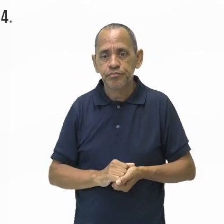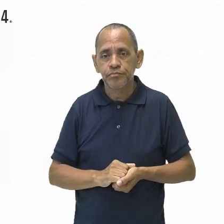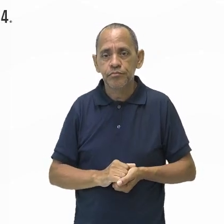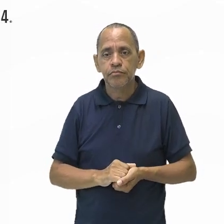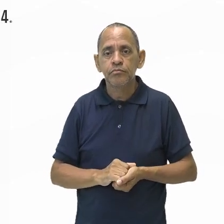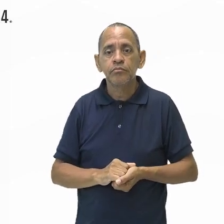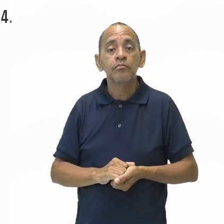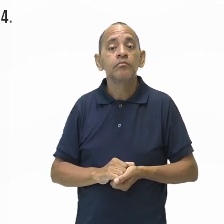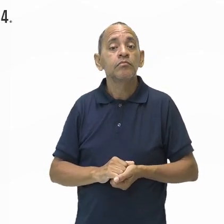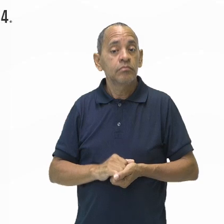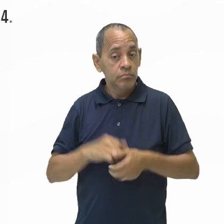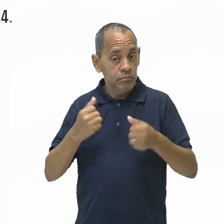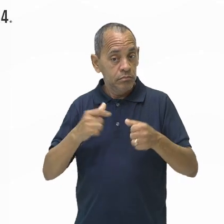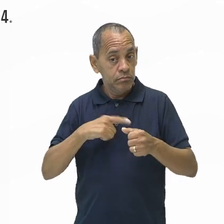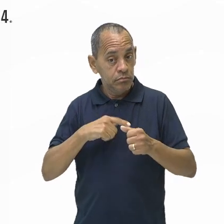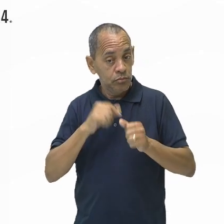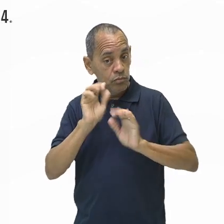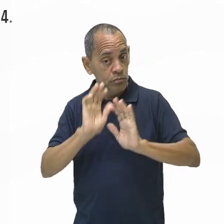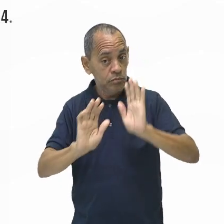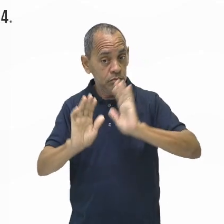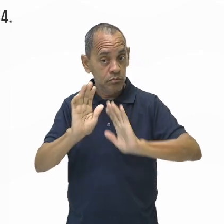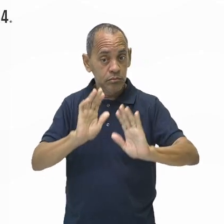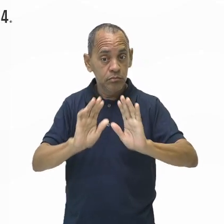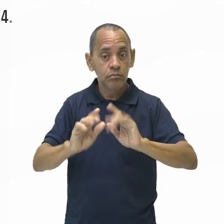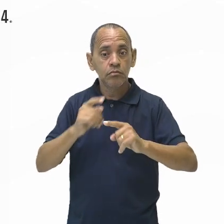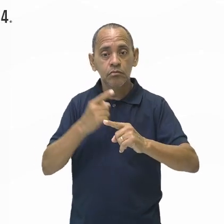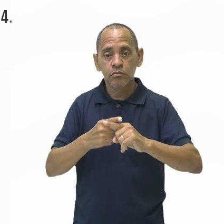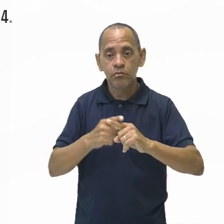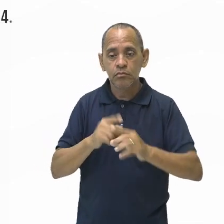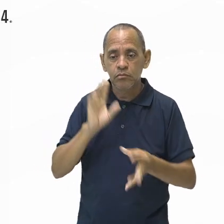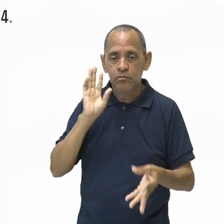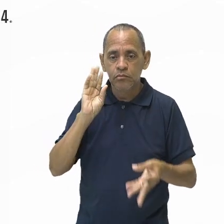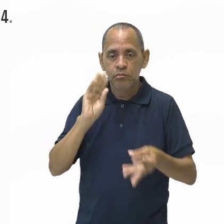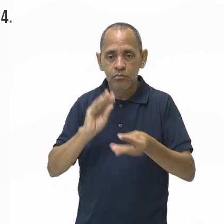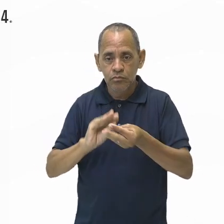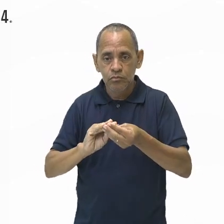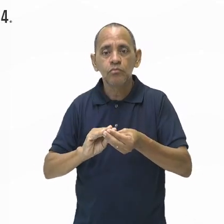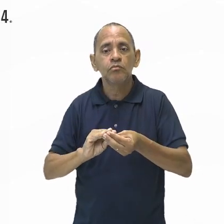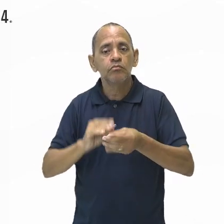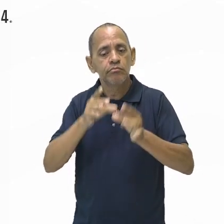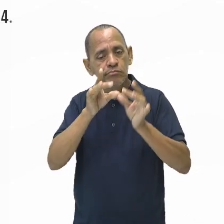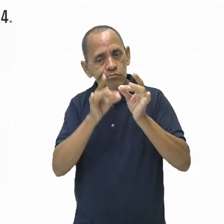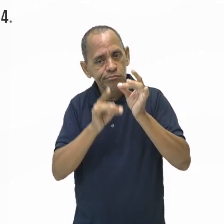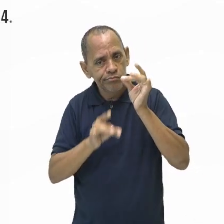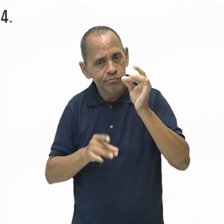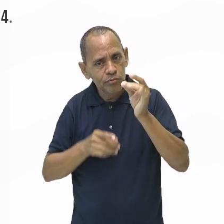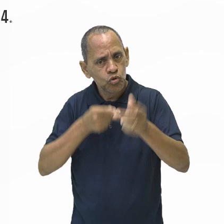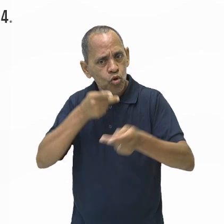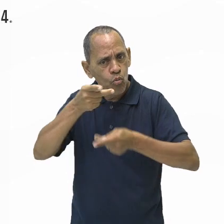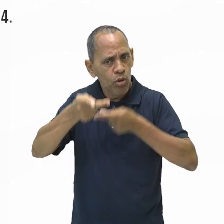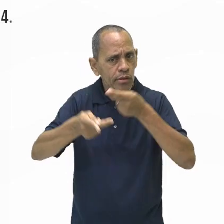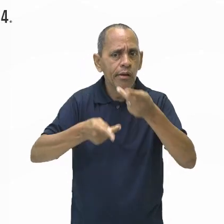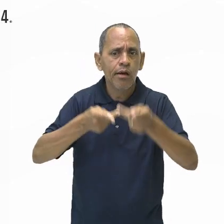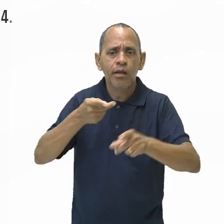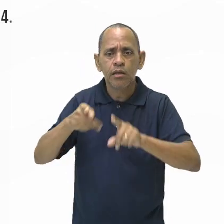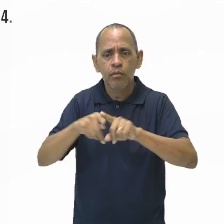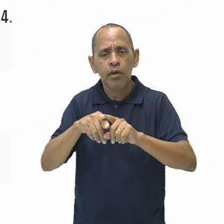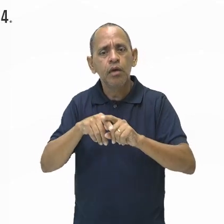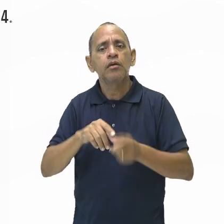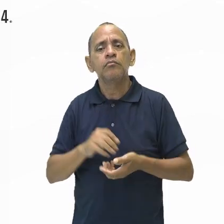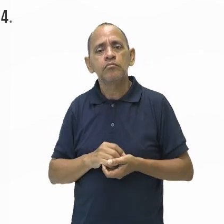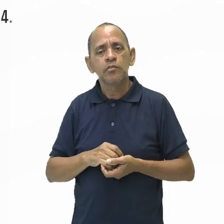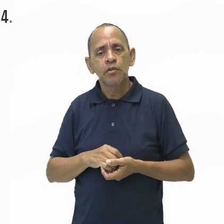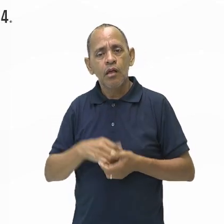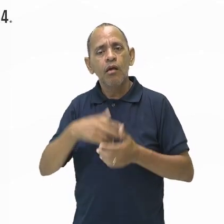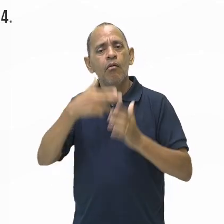tomar cuidado aí. Então, a resenha crítica é um resumo comentado. Então, vejam que eu vou